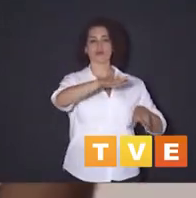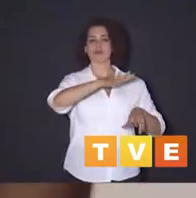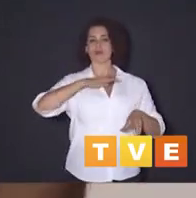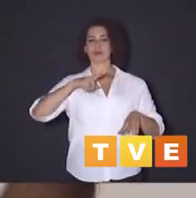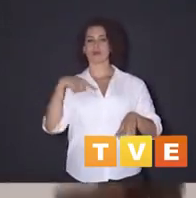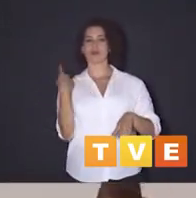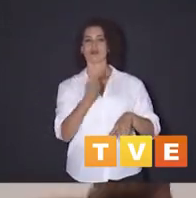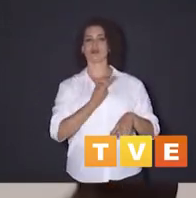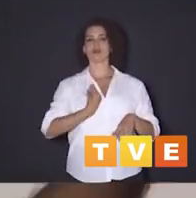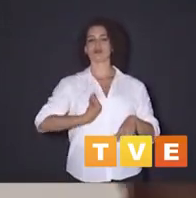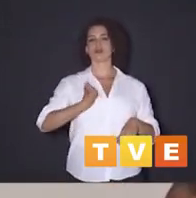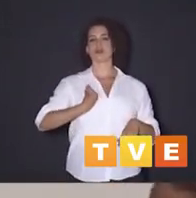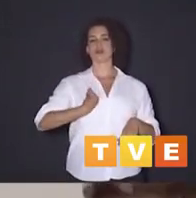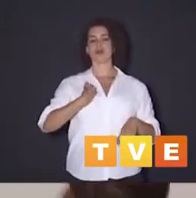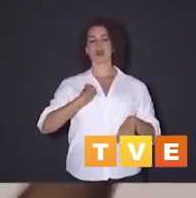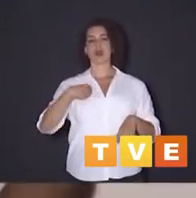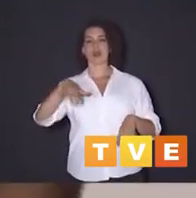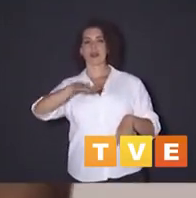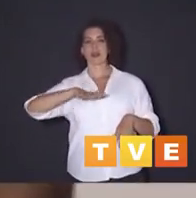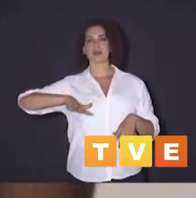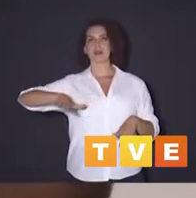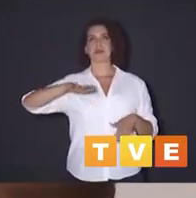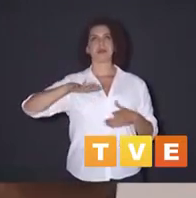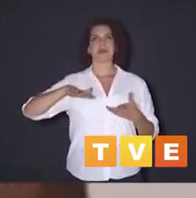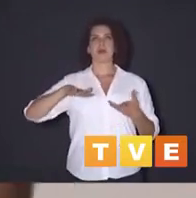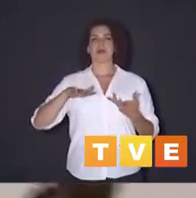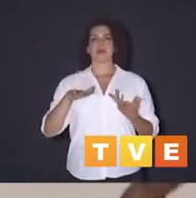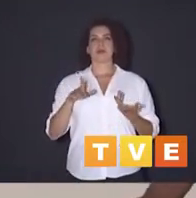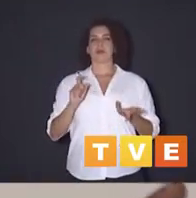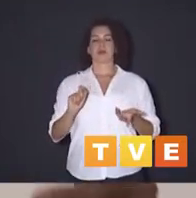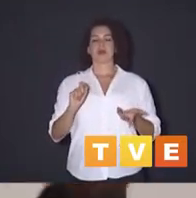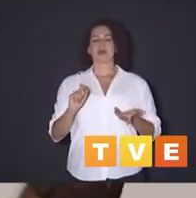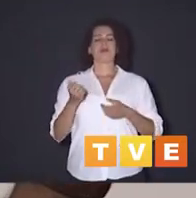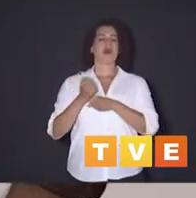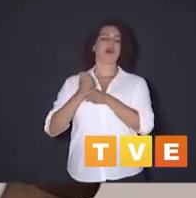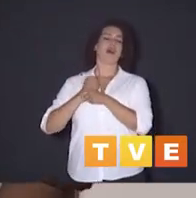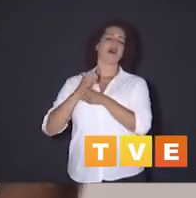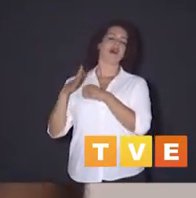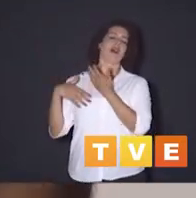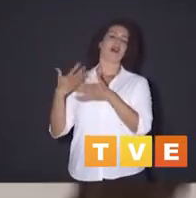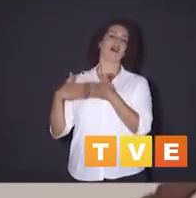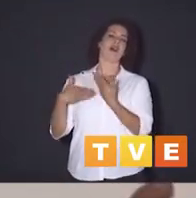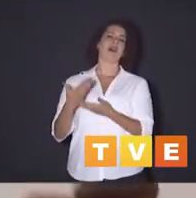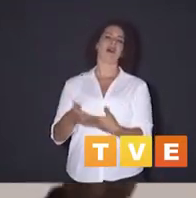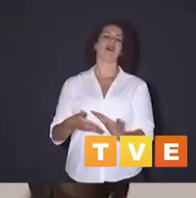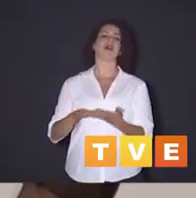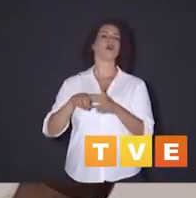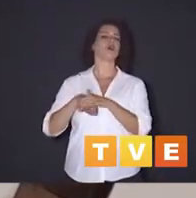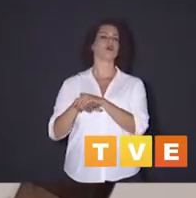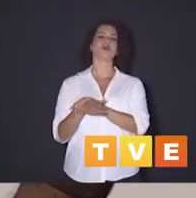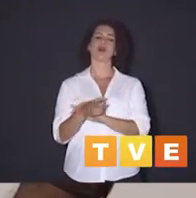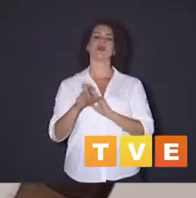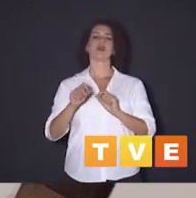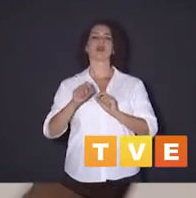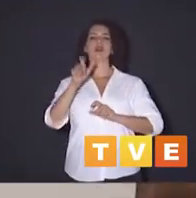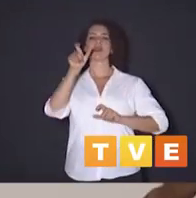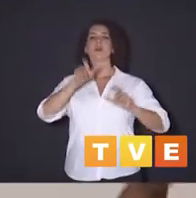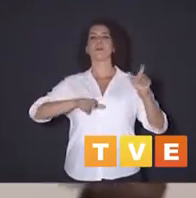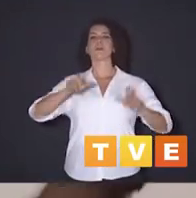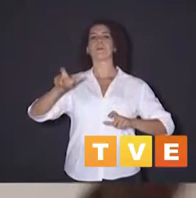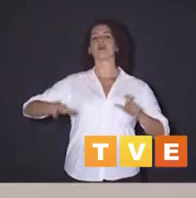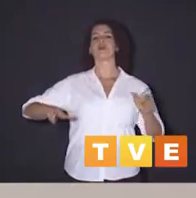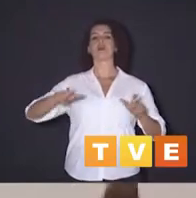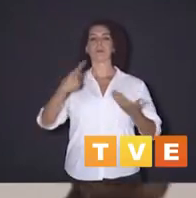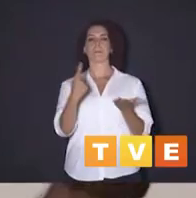que geralmente são ambientes é que durante muito tempo foram é habitados por pessoas de cultura branca